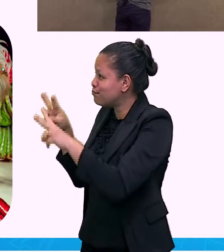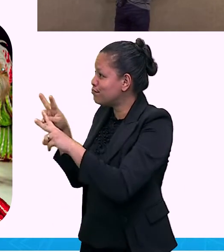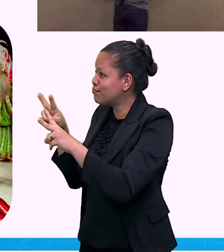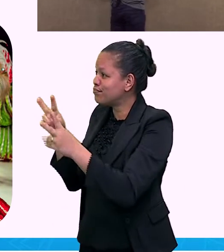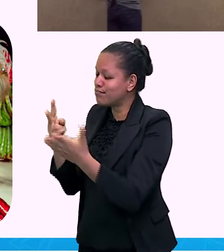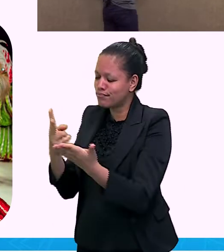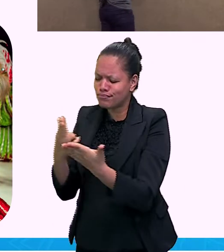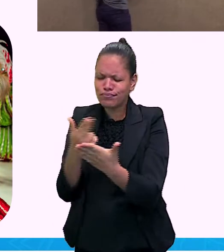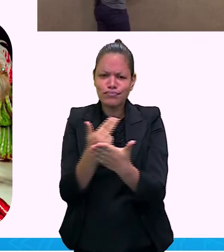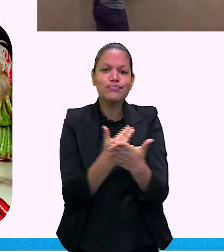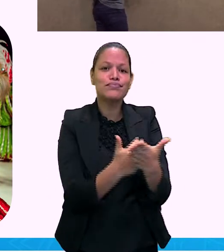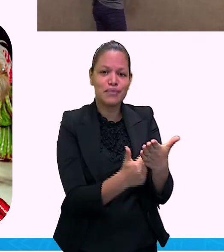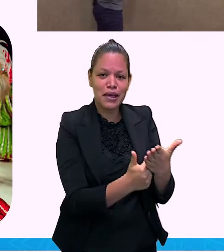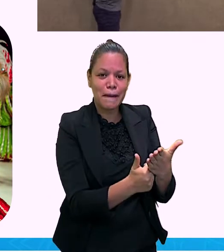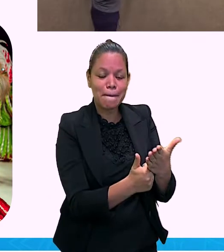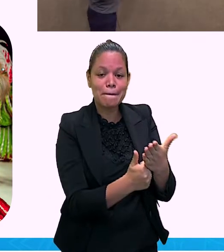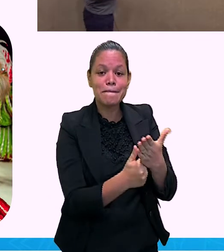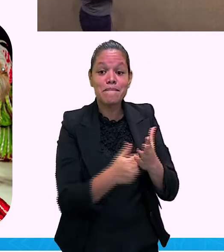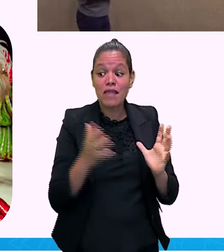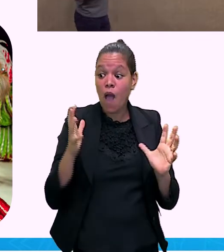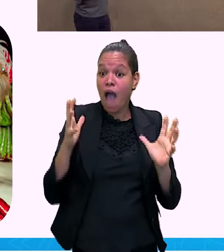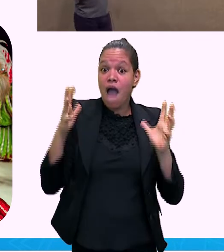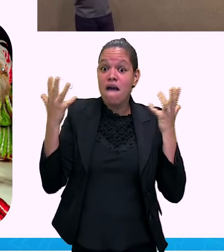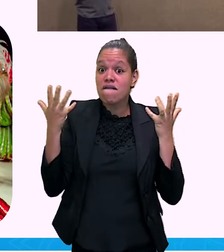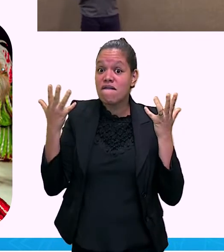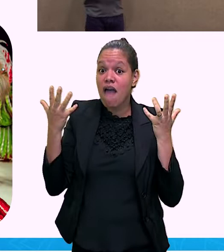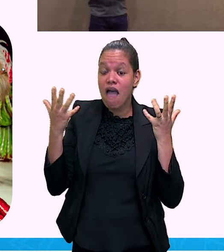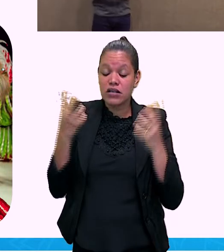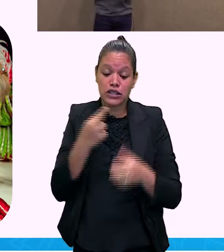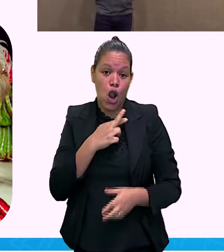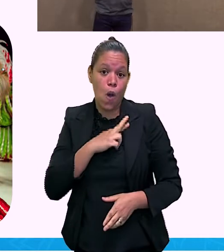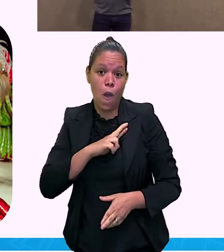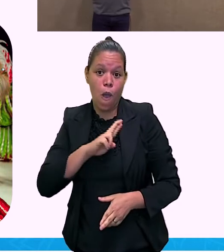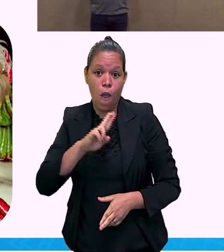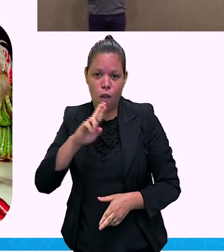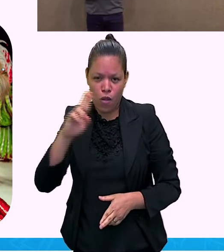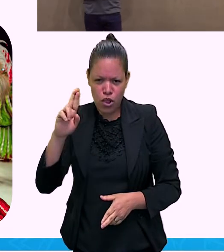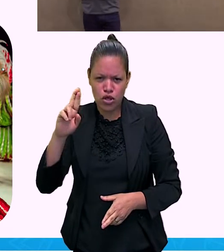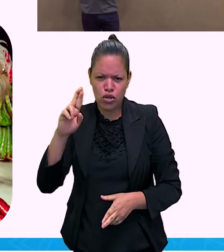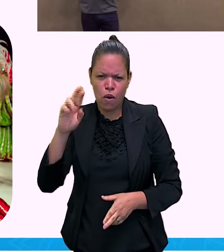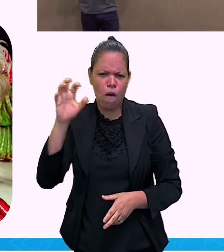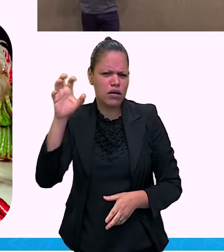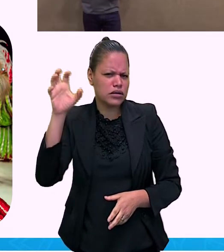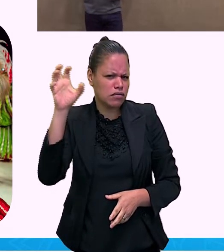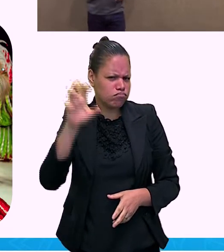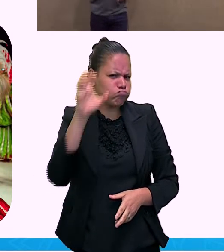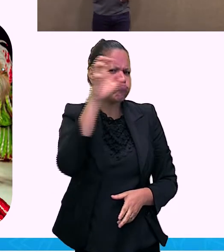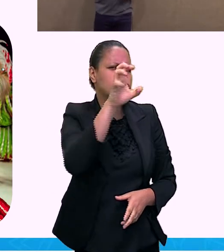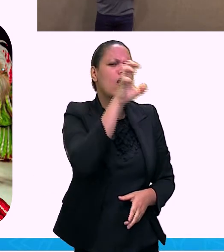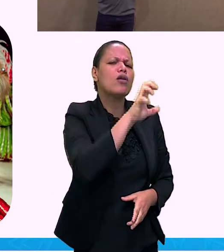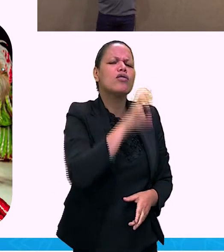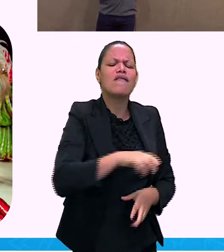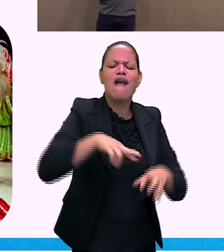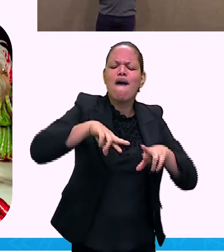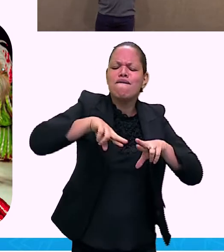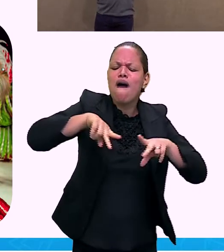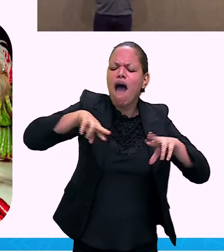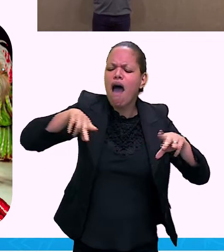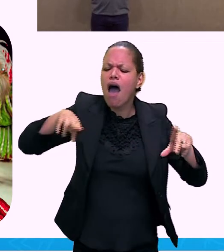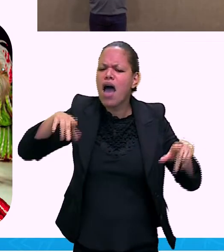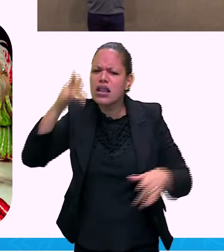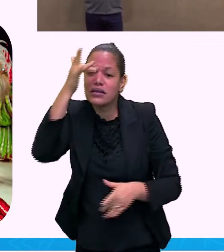de Nazaré. É uma festividade religiosa desta região e que várias